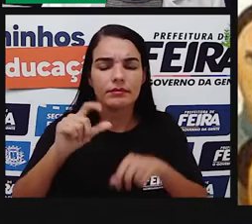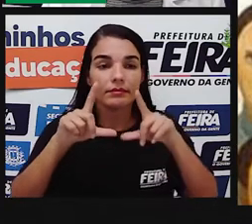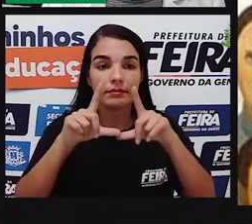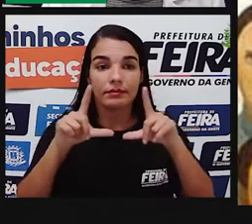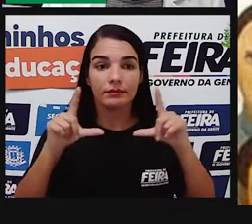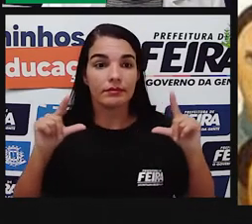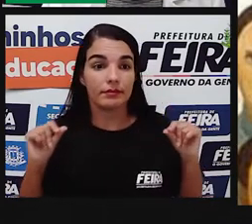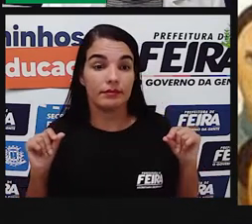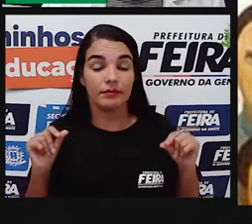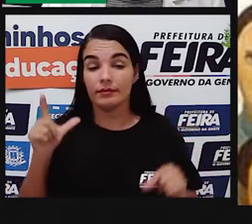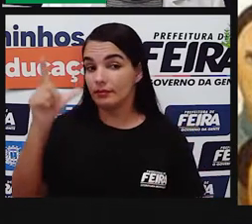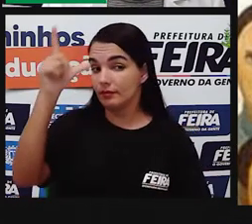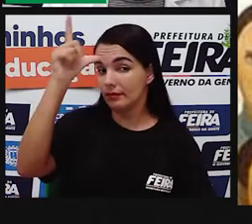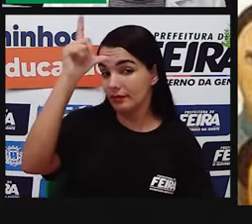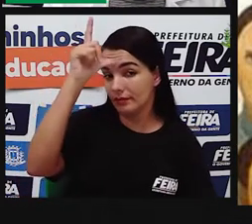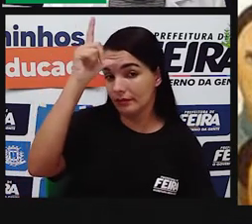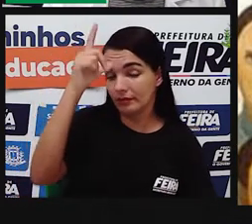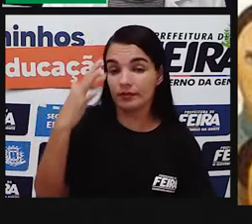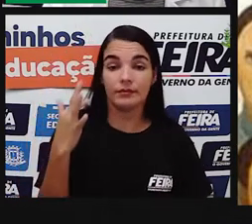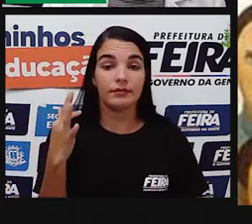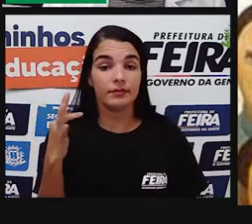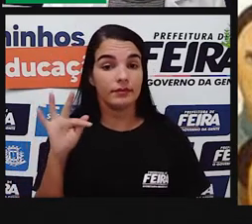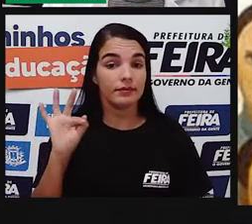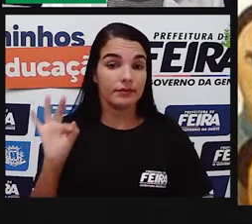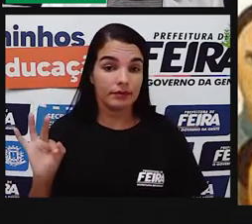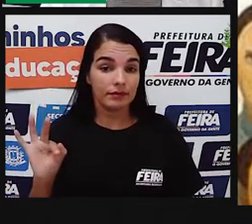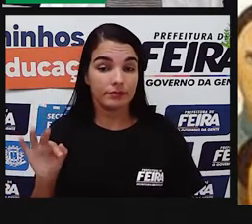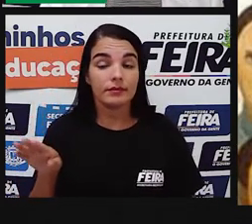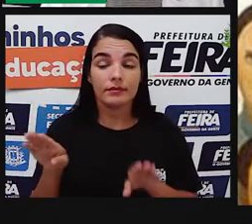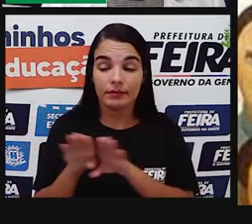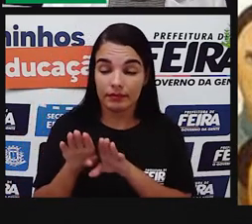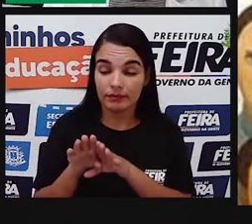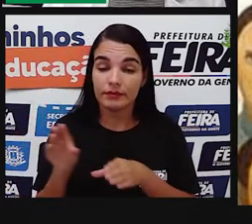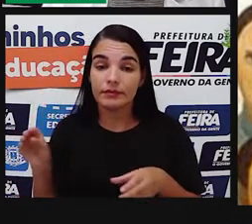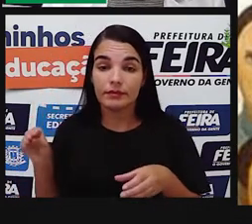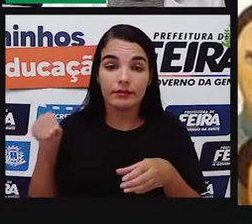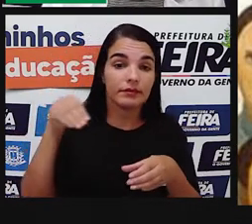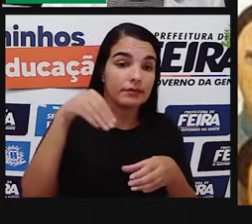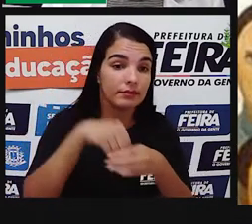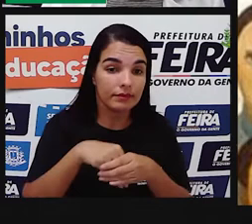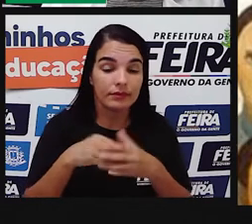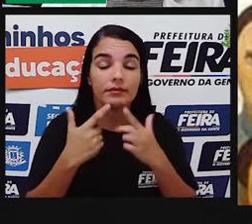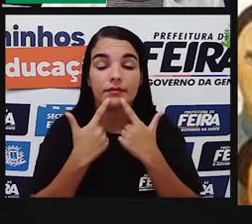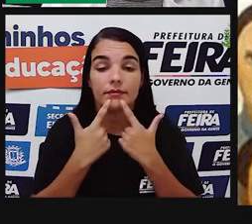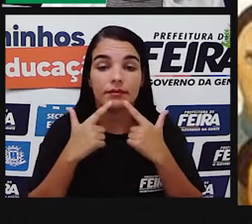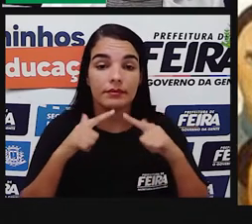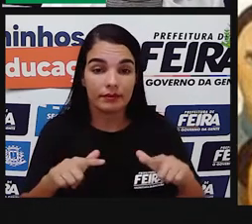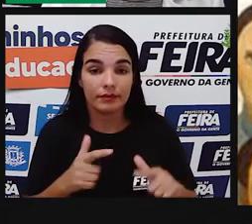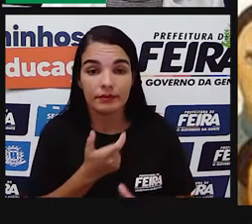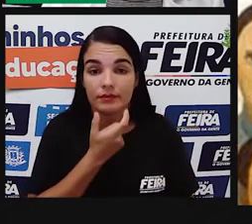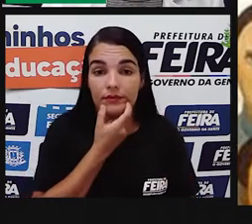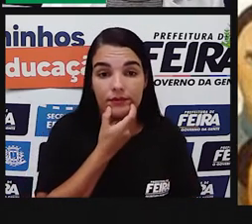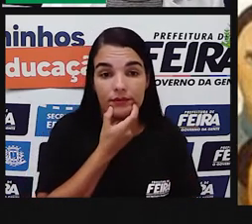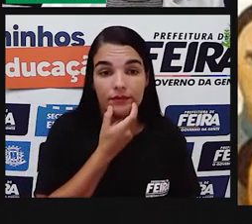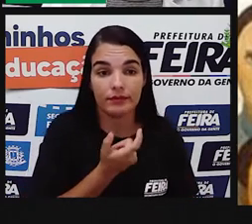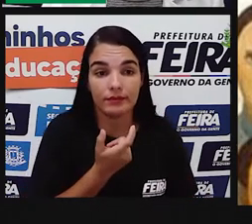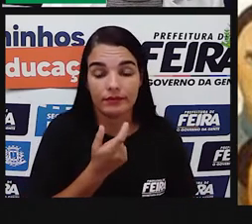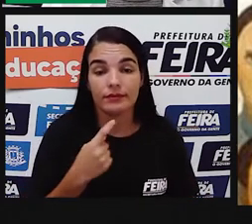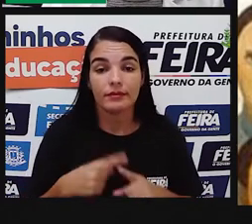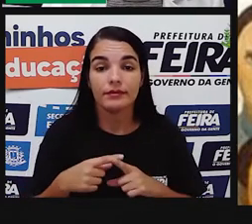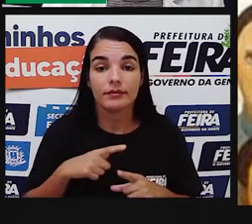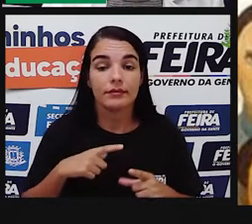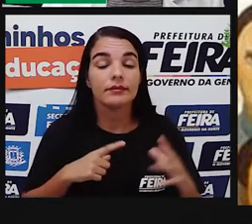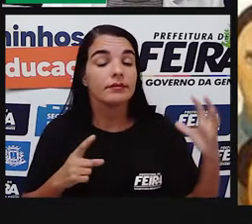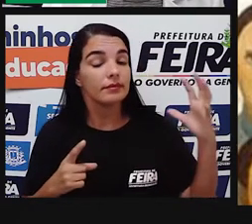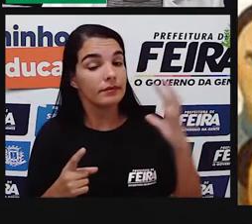como alemães, franceses, fazem parte do nosso vocabulário. Há influência dessas outras